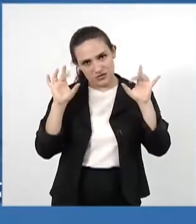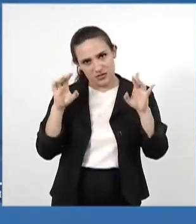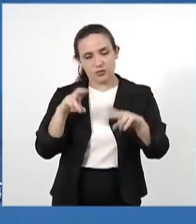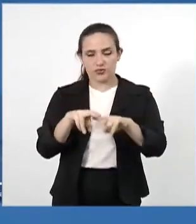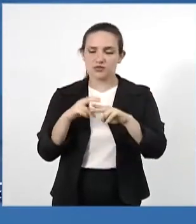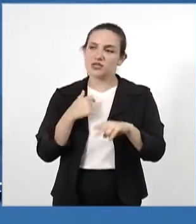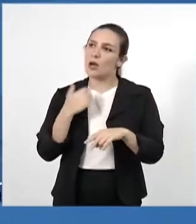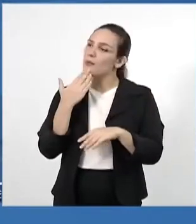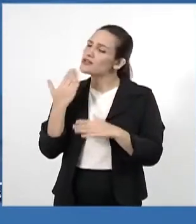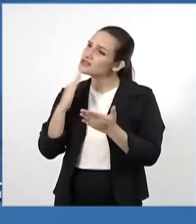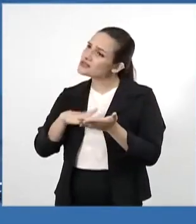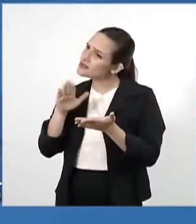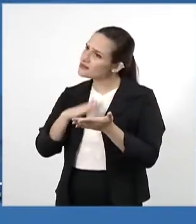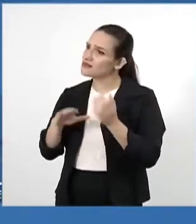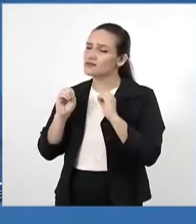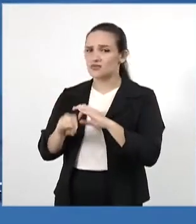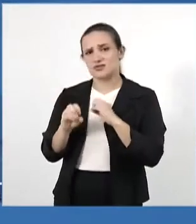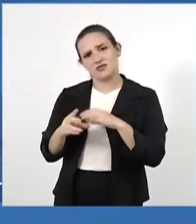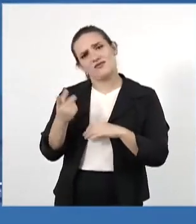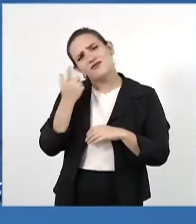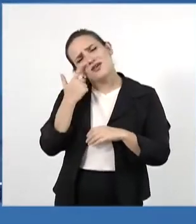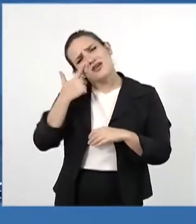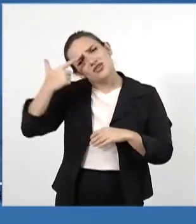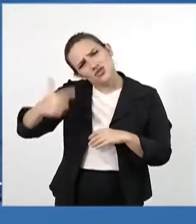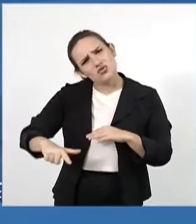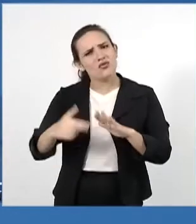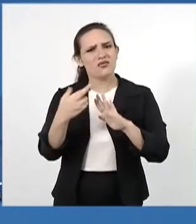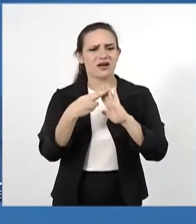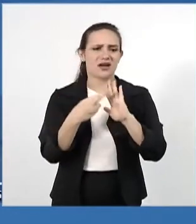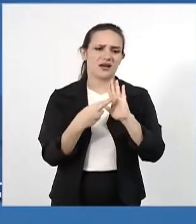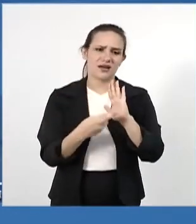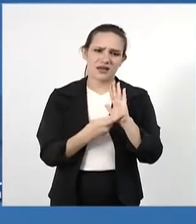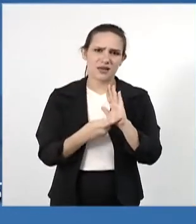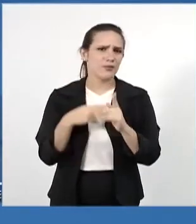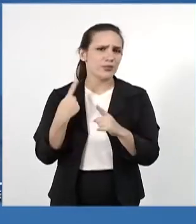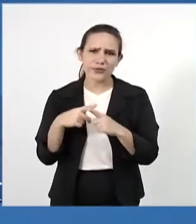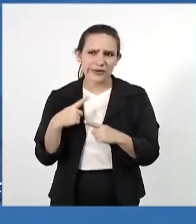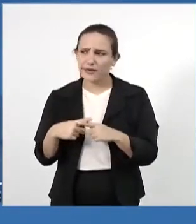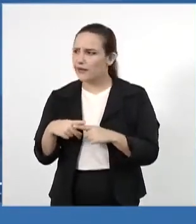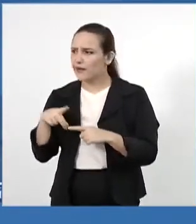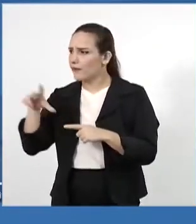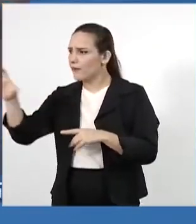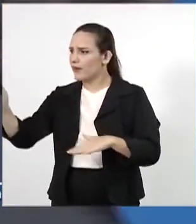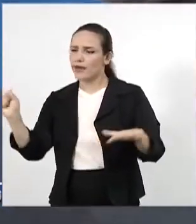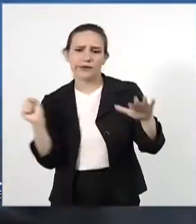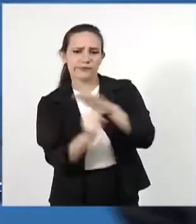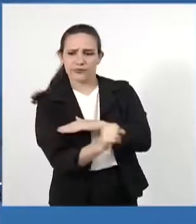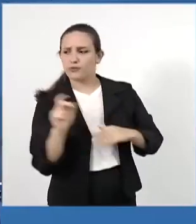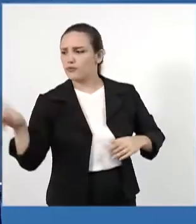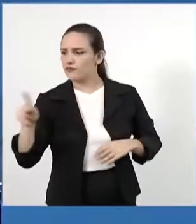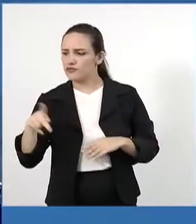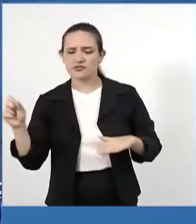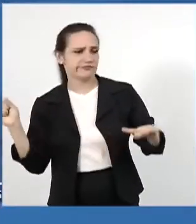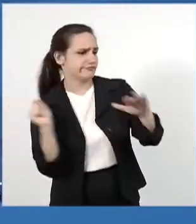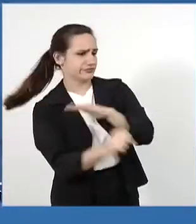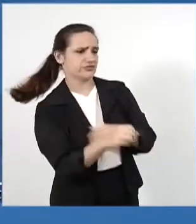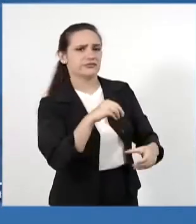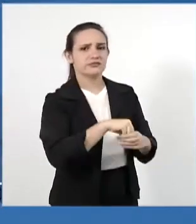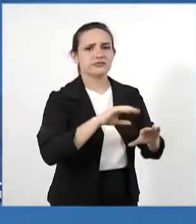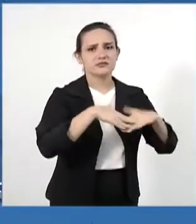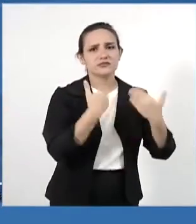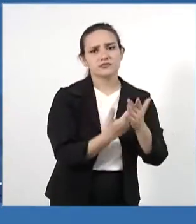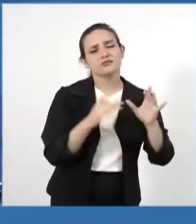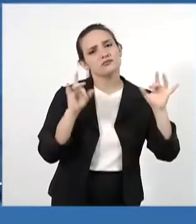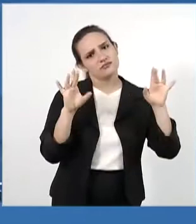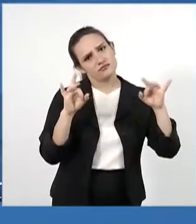de Educação para rever os critérios para cedência desses professores para as escolas especiais,